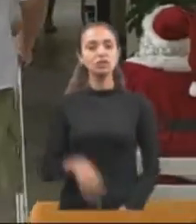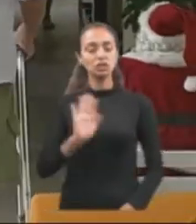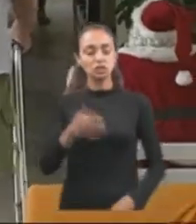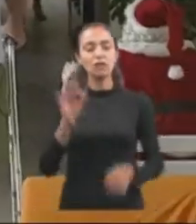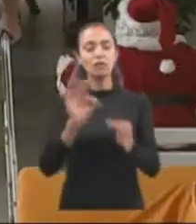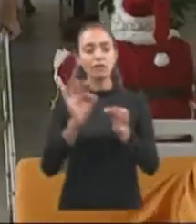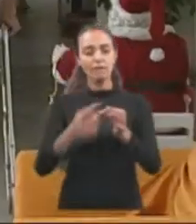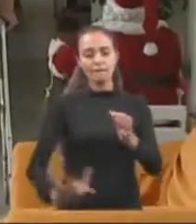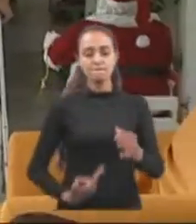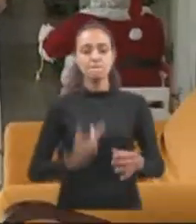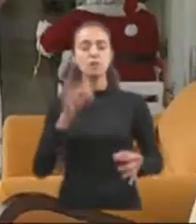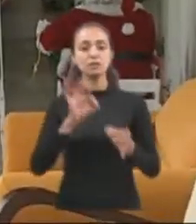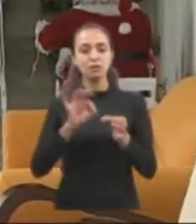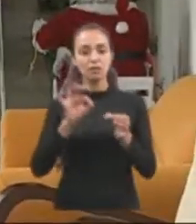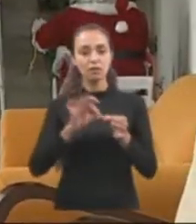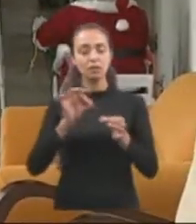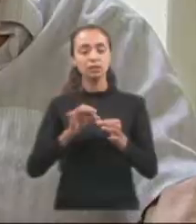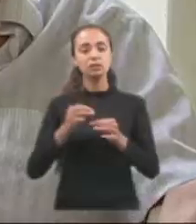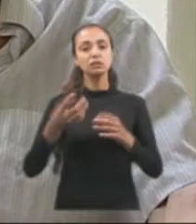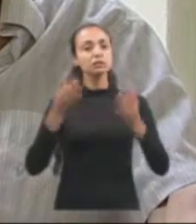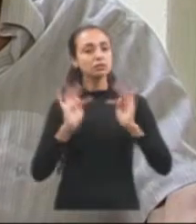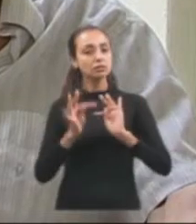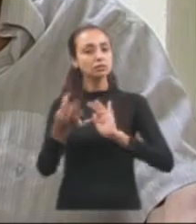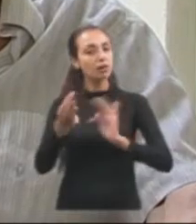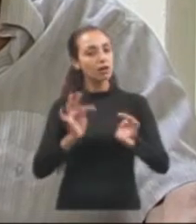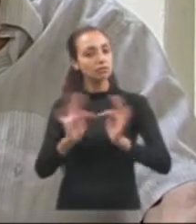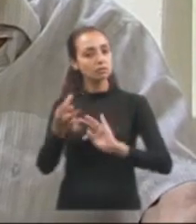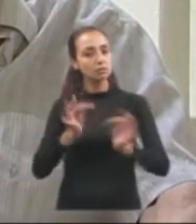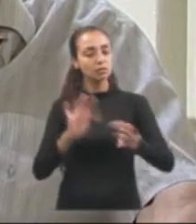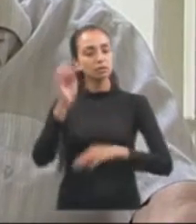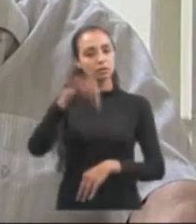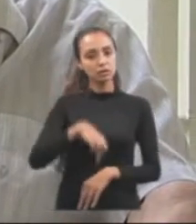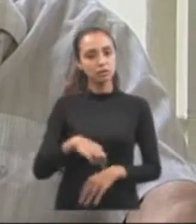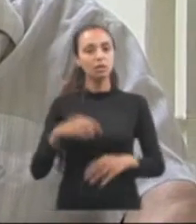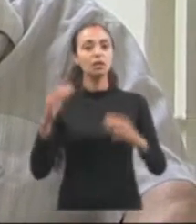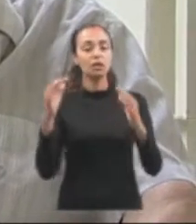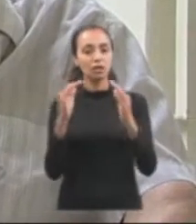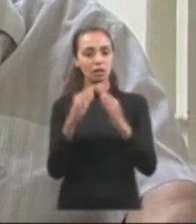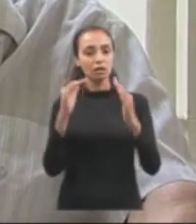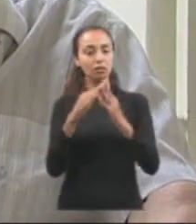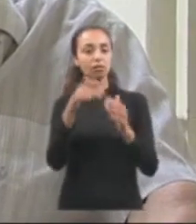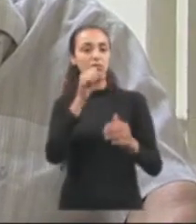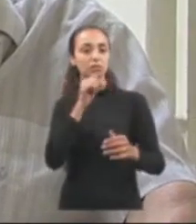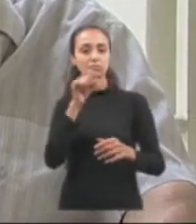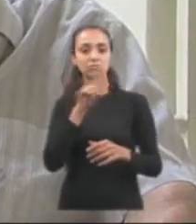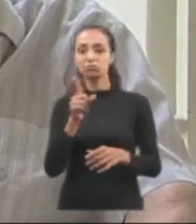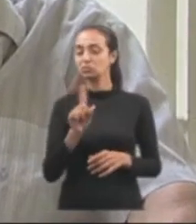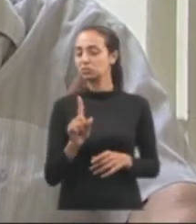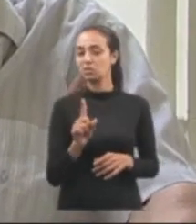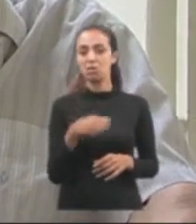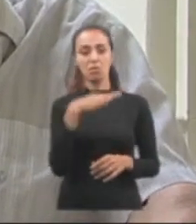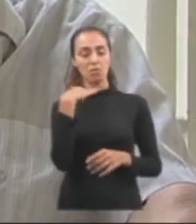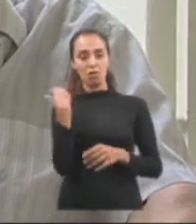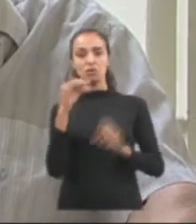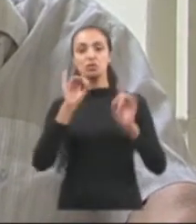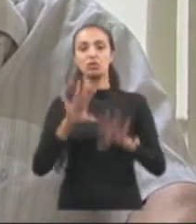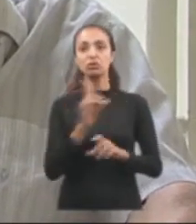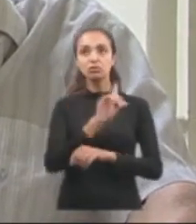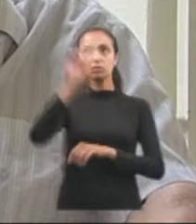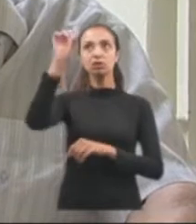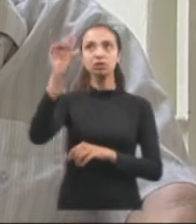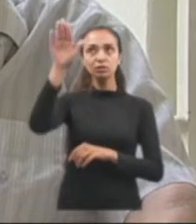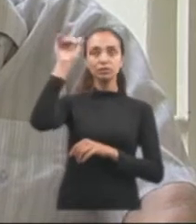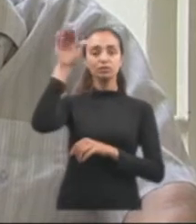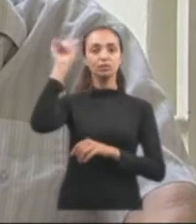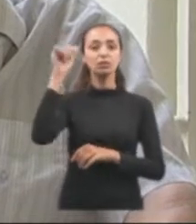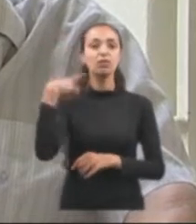hoje depende de hemodiálise. Aqui na Santa Casa ninguém morre, só morre na hora que está na hora que chamam, né? Se não